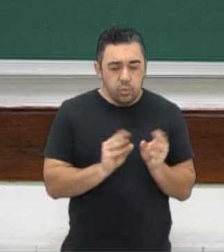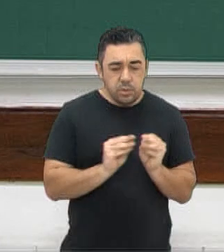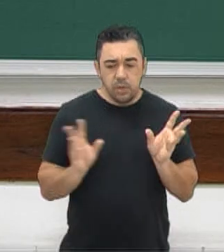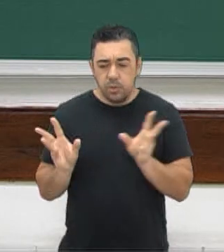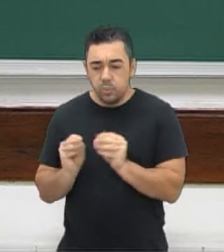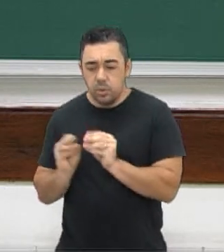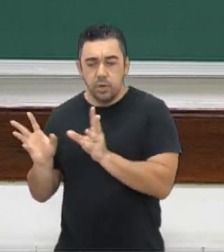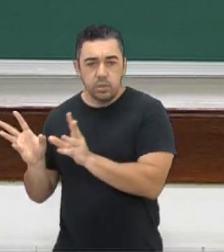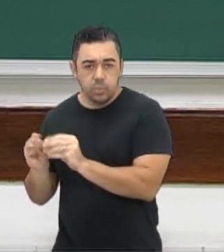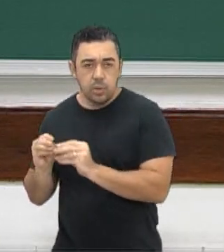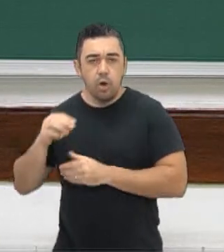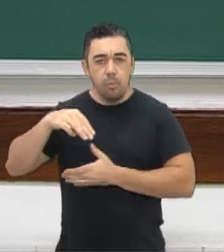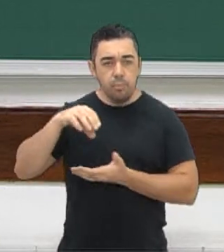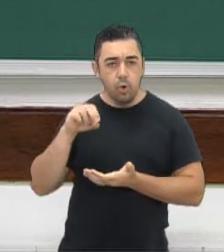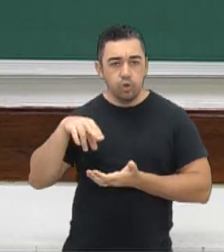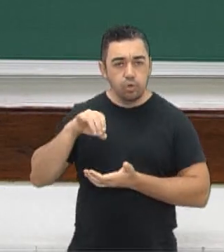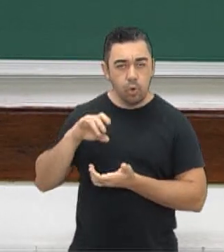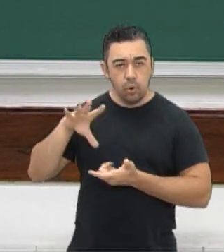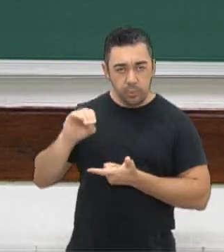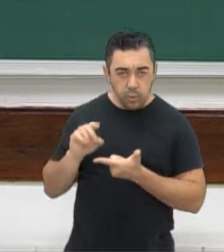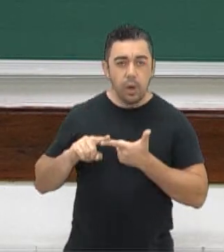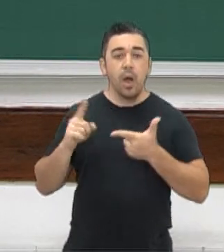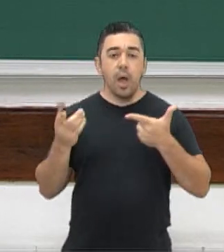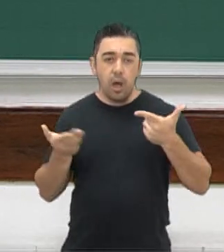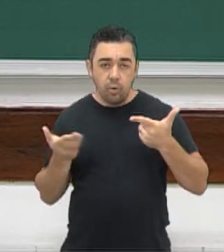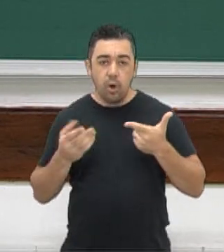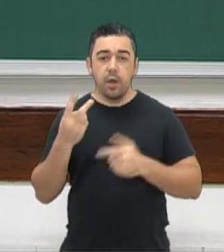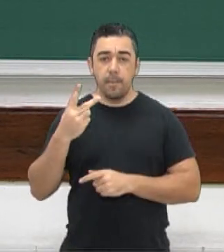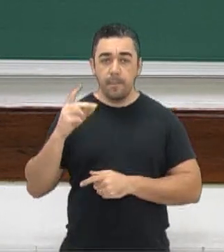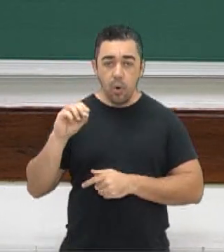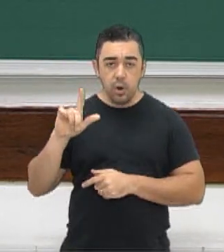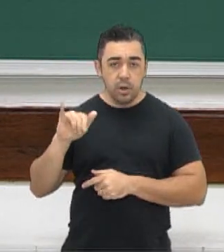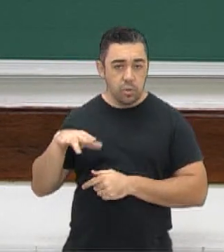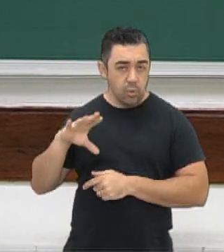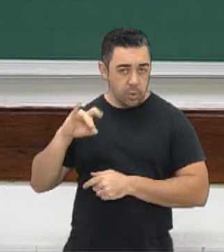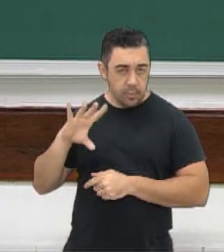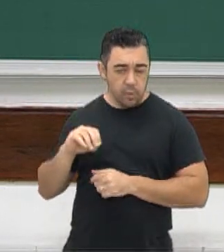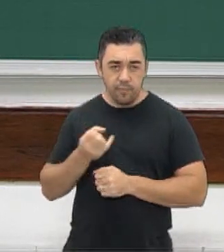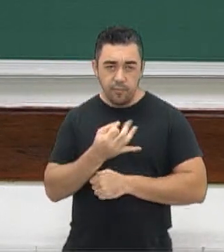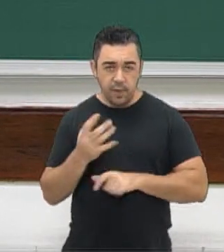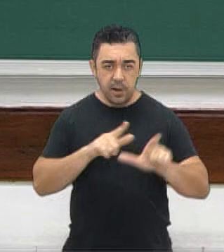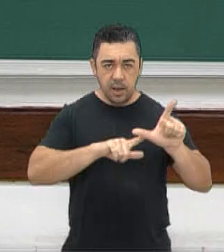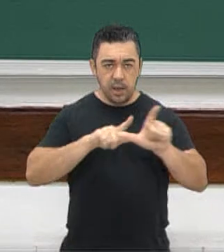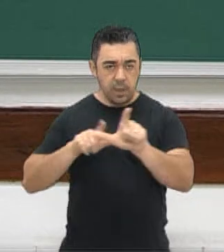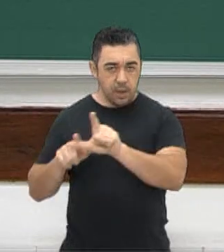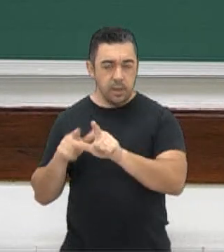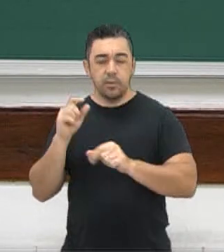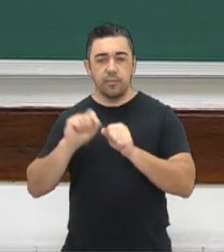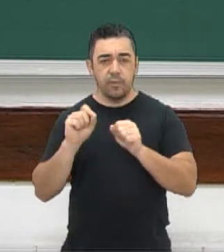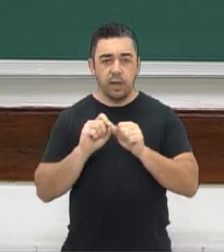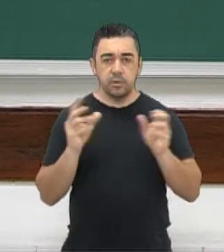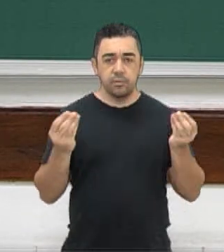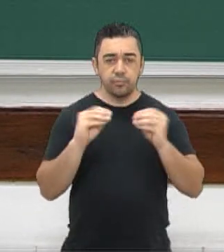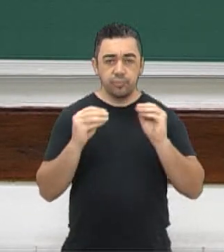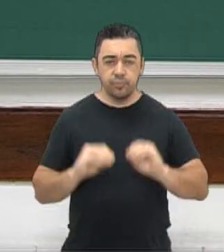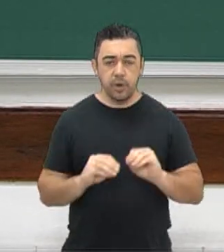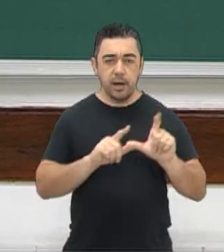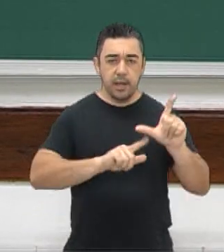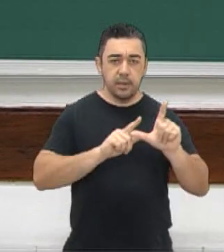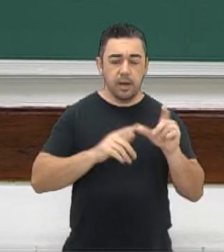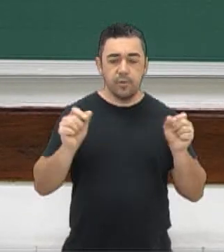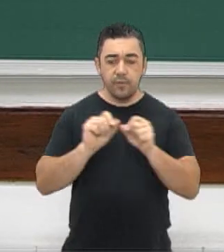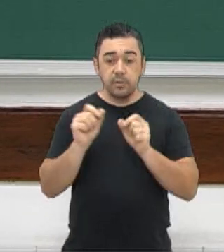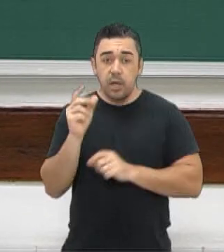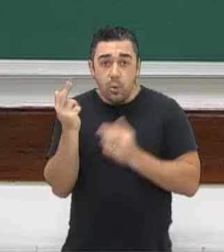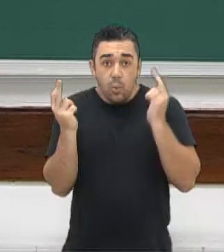monômios, agora vai ser com o polinômio. Eu faço a multiplicação da parte numérica, faço a multiplicação da parte literal. Se ela for igual,